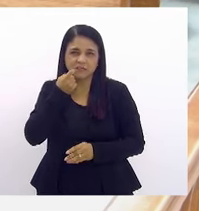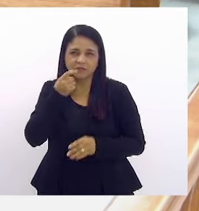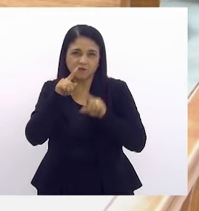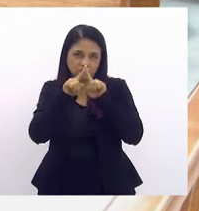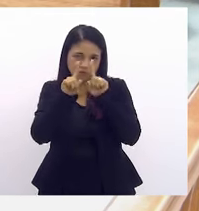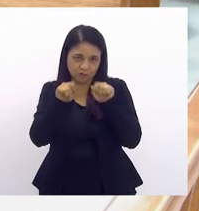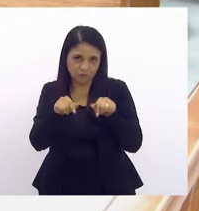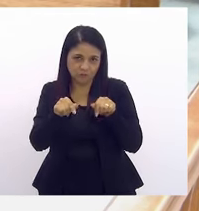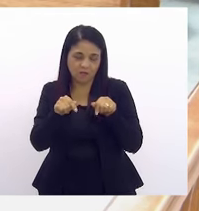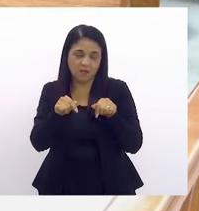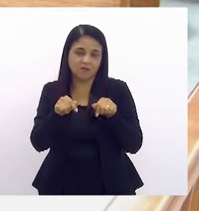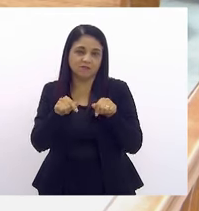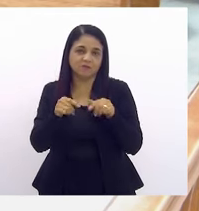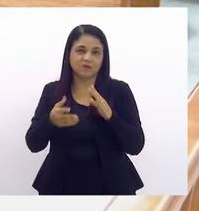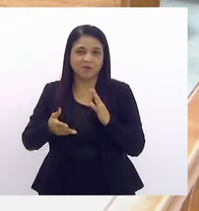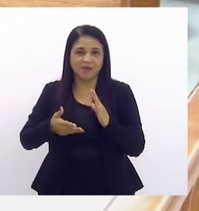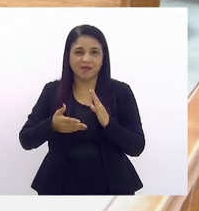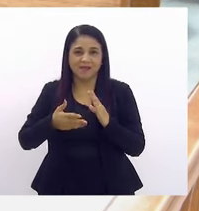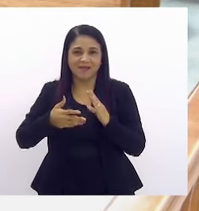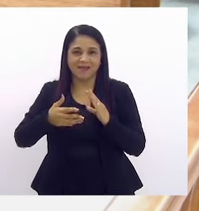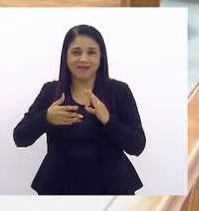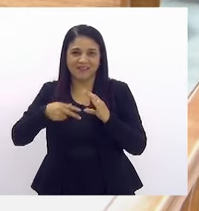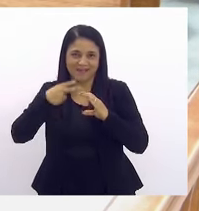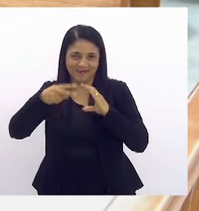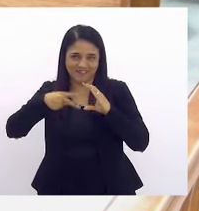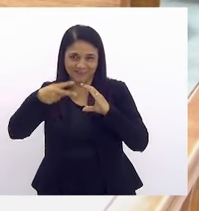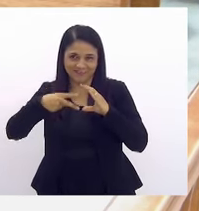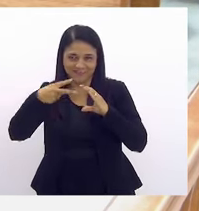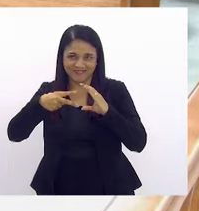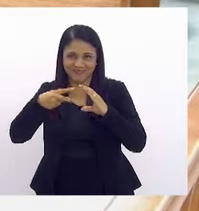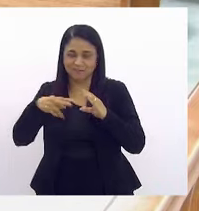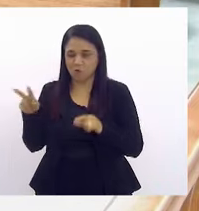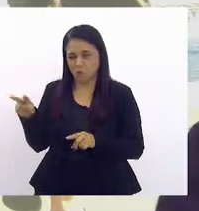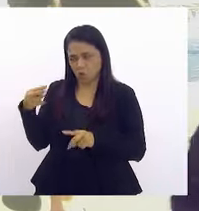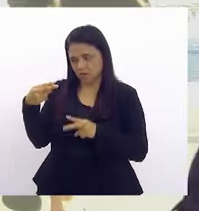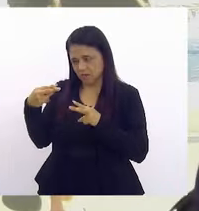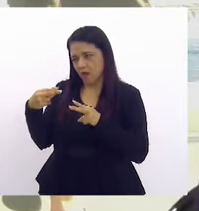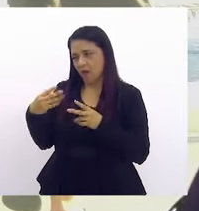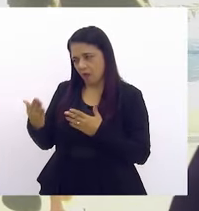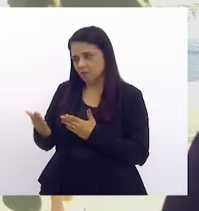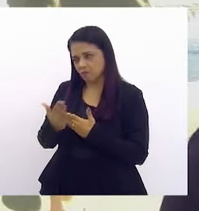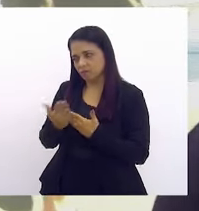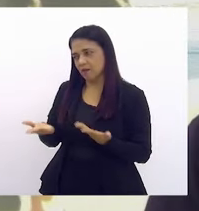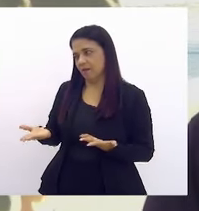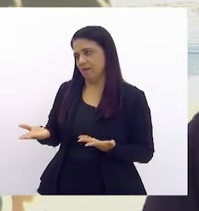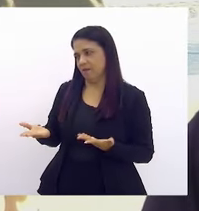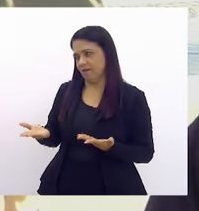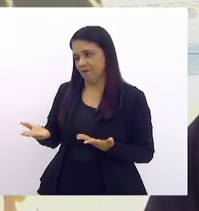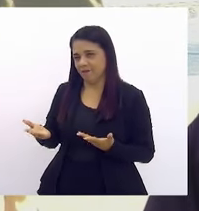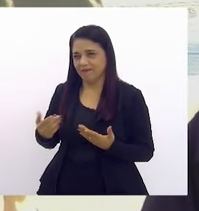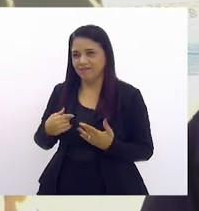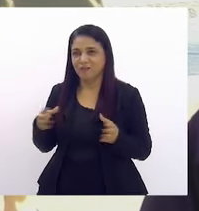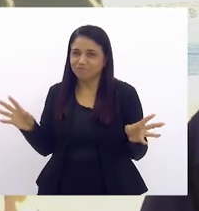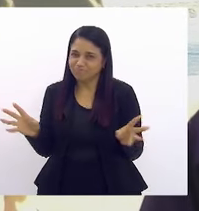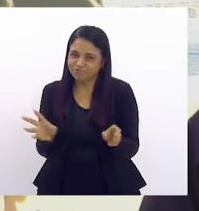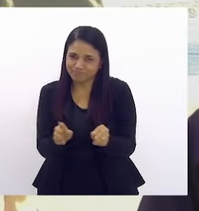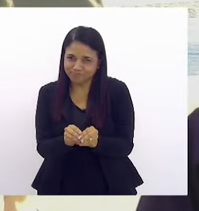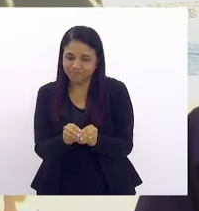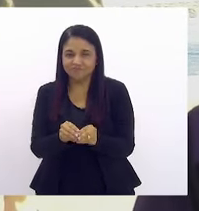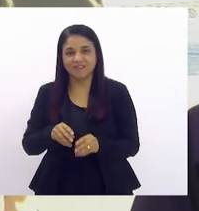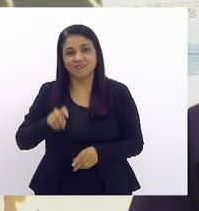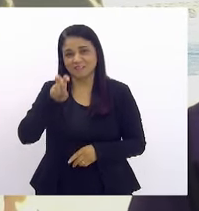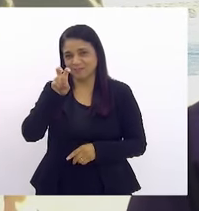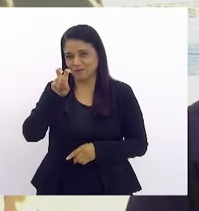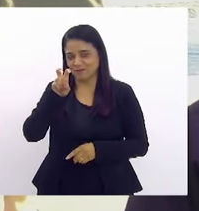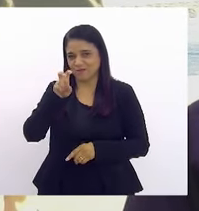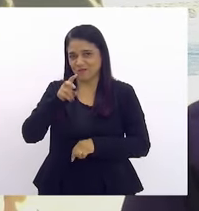Câmara querem... O cara já está me olhando assim, pô, chefe, ajuda aí a gente. Já era para a gente ter encerrado às 5 horas.